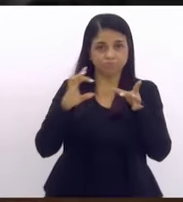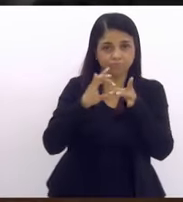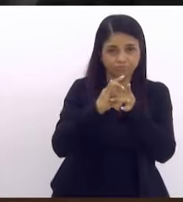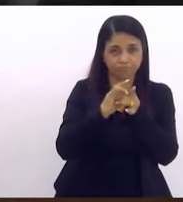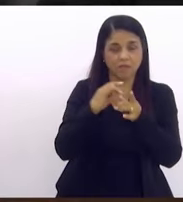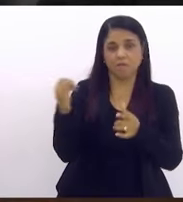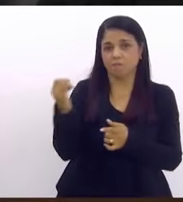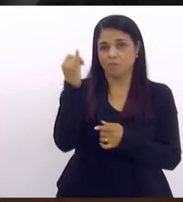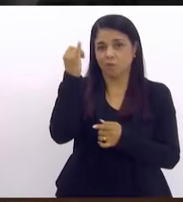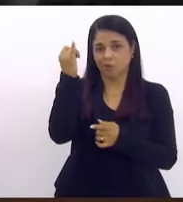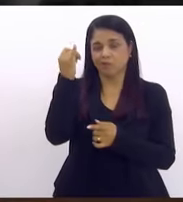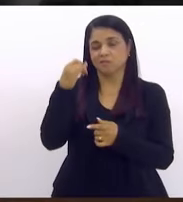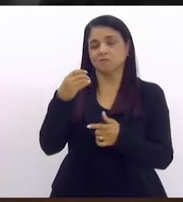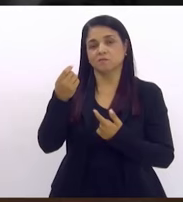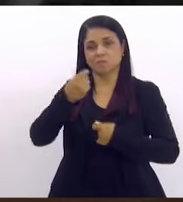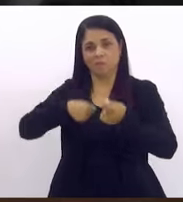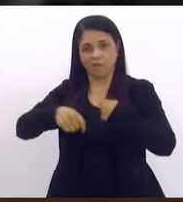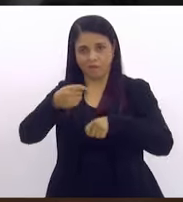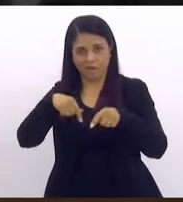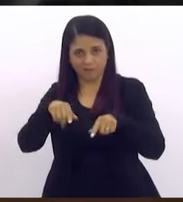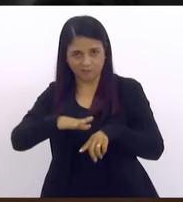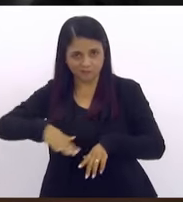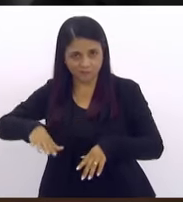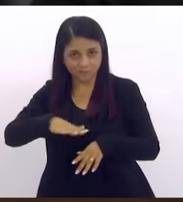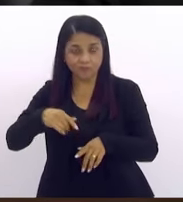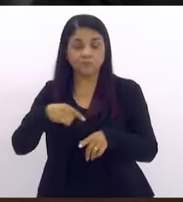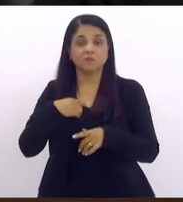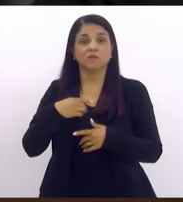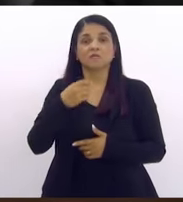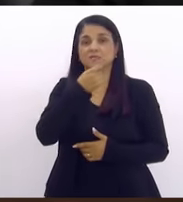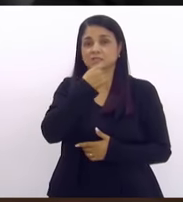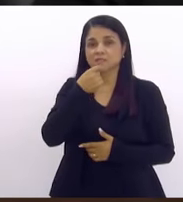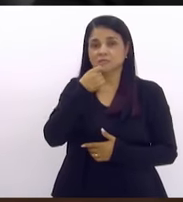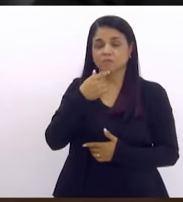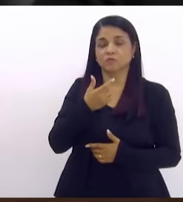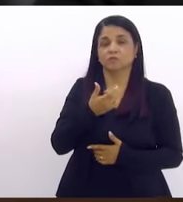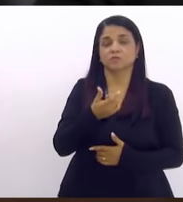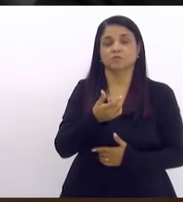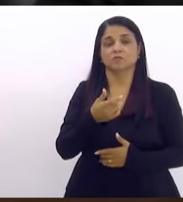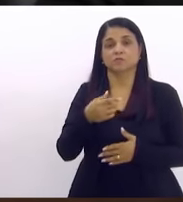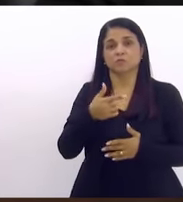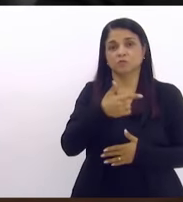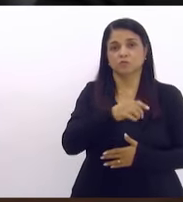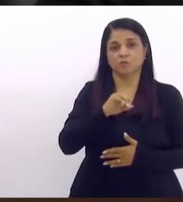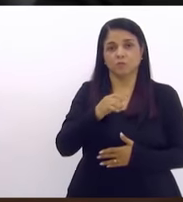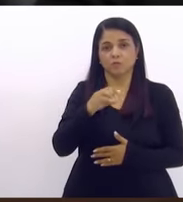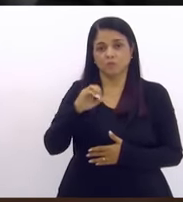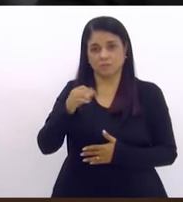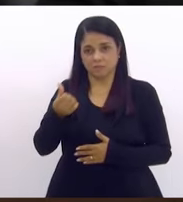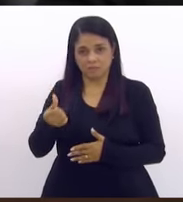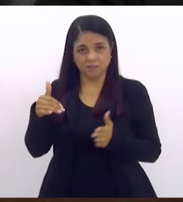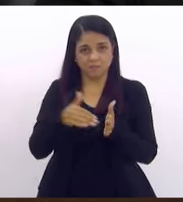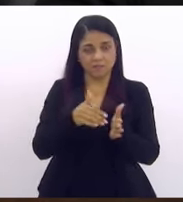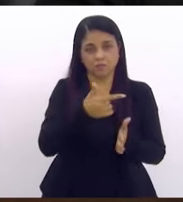corporativa no mercado de setembro de 2006 a agosto de 2007 cumpriu bolsa sanduíche Caps na universidade de